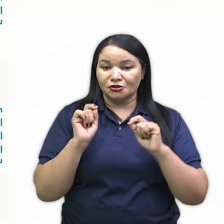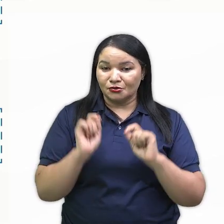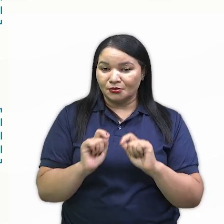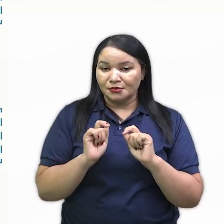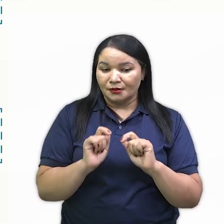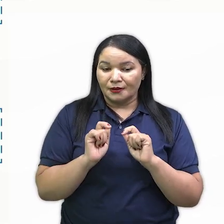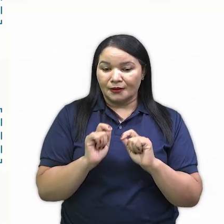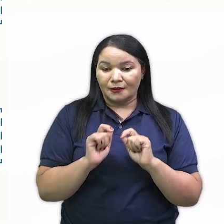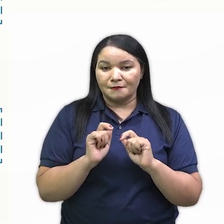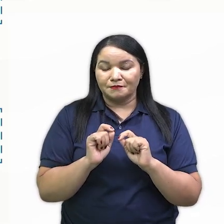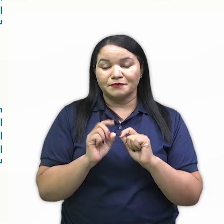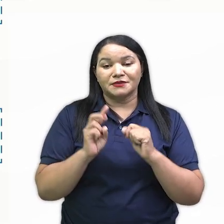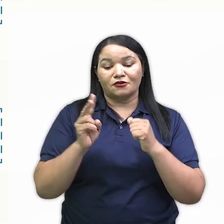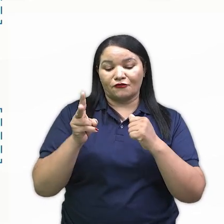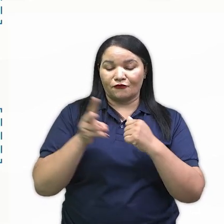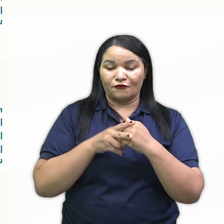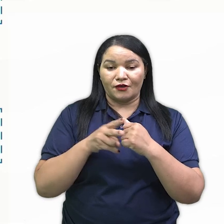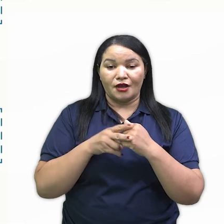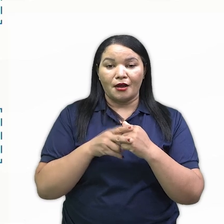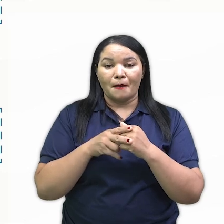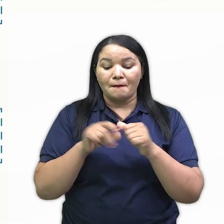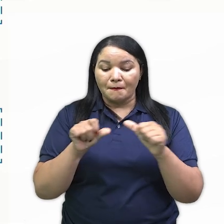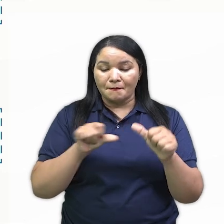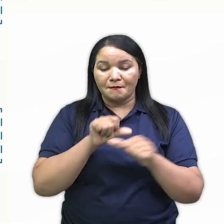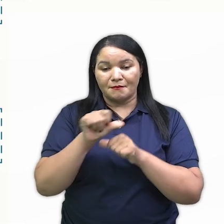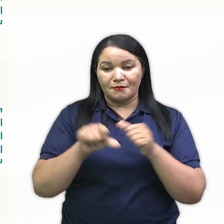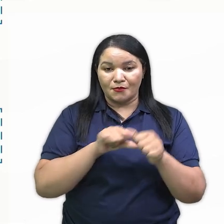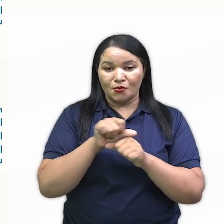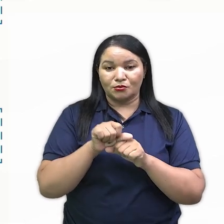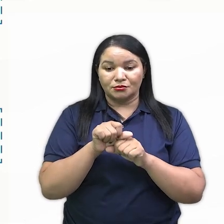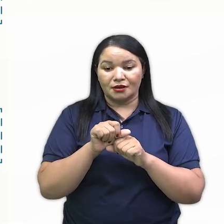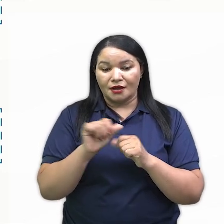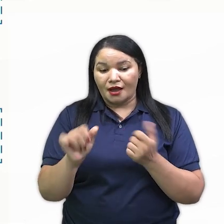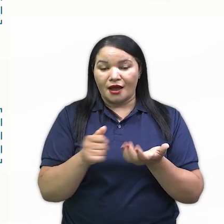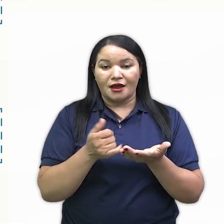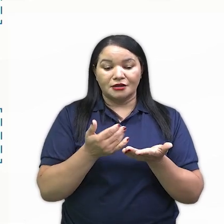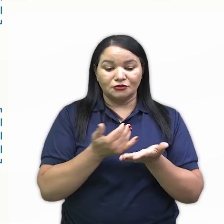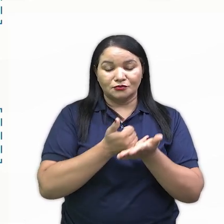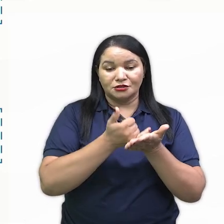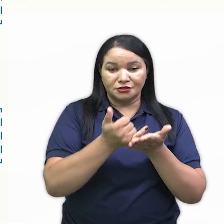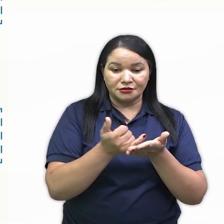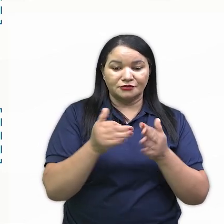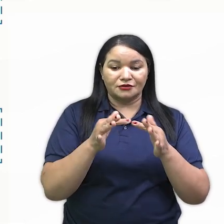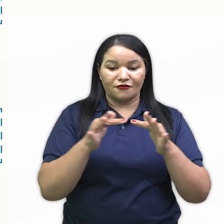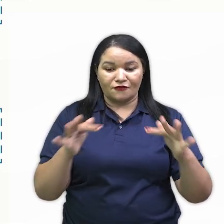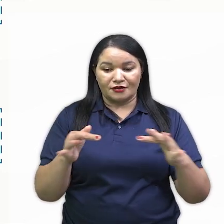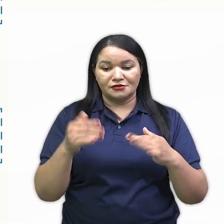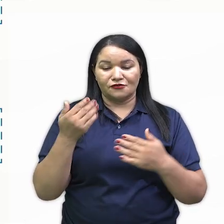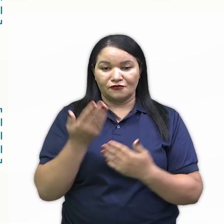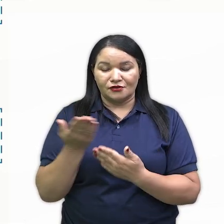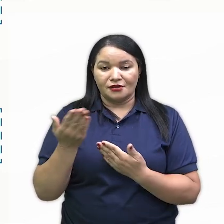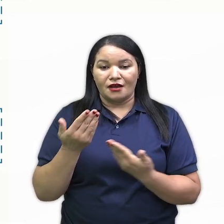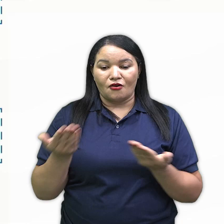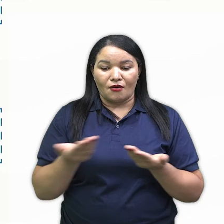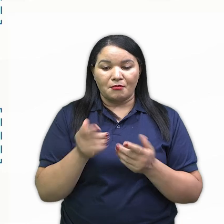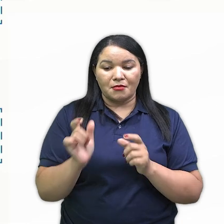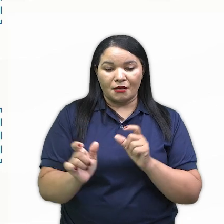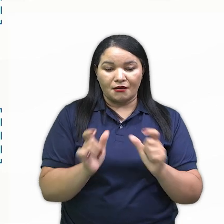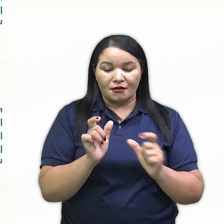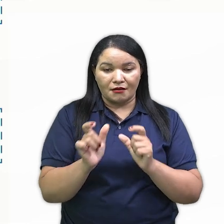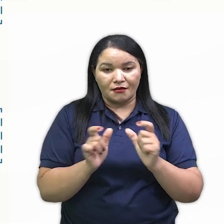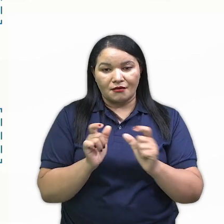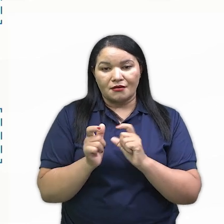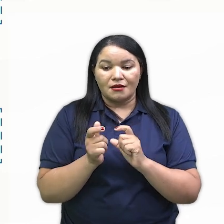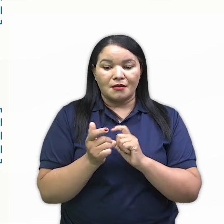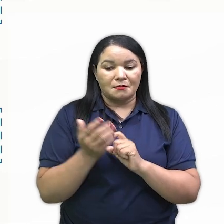verbo to be, ele muda de lugar, ele vai lá para frente, né? Então, olhem aí essas palavras, qual delas aí é o